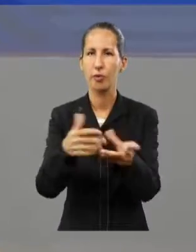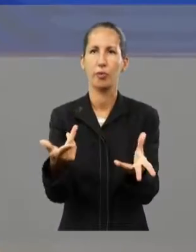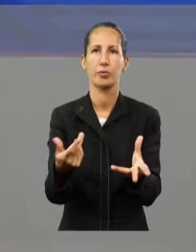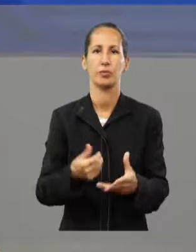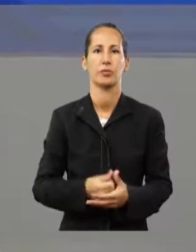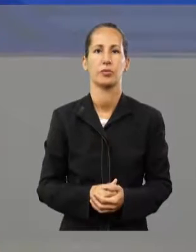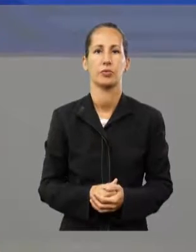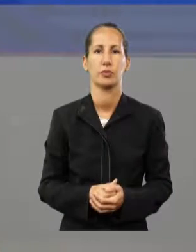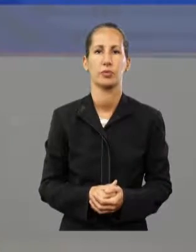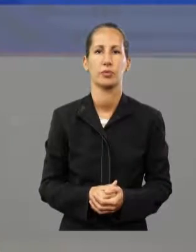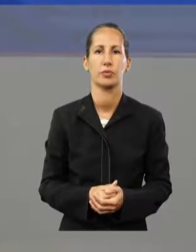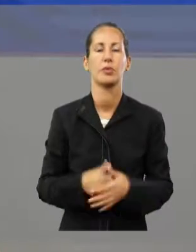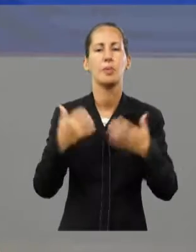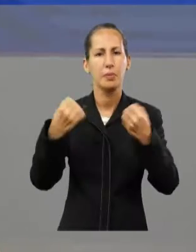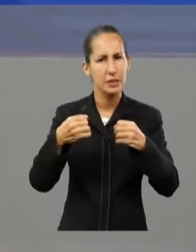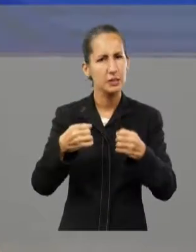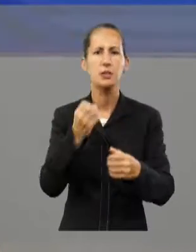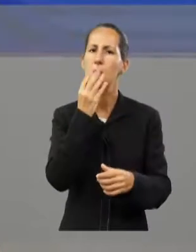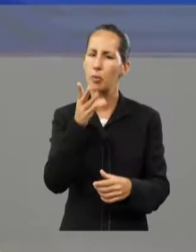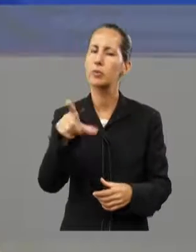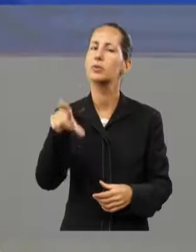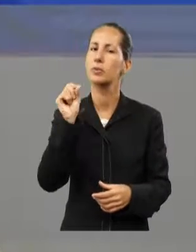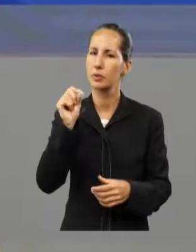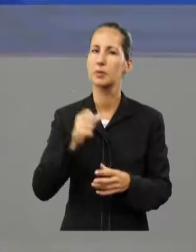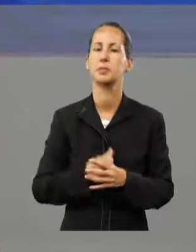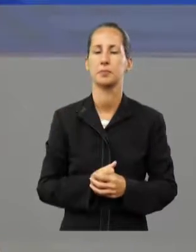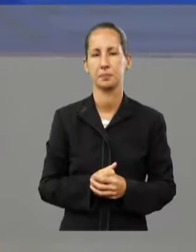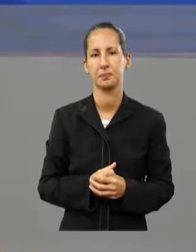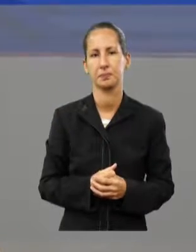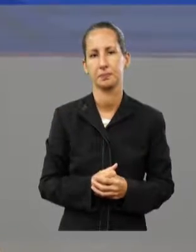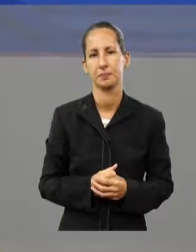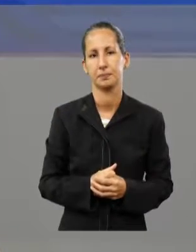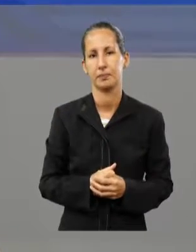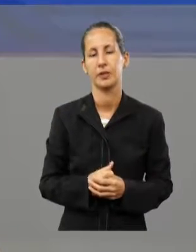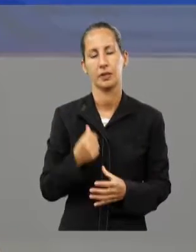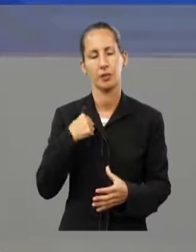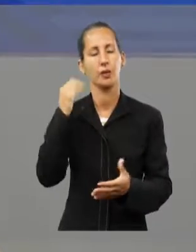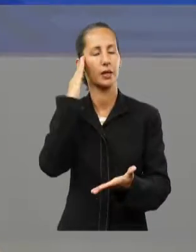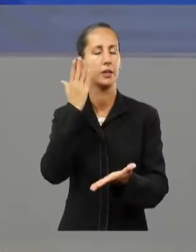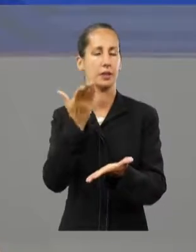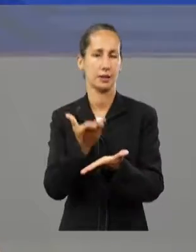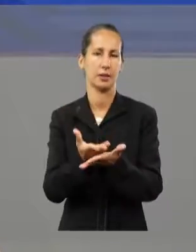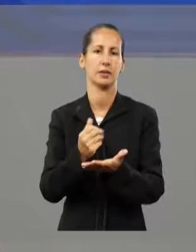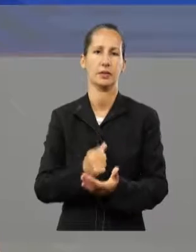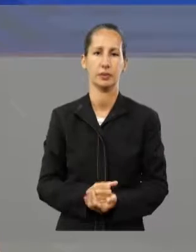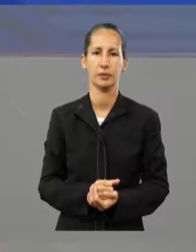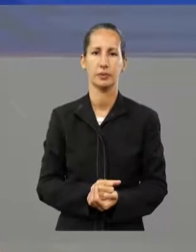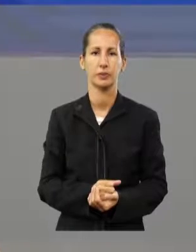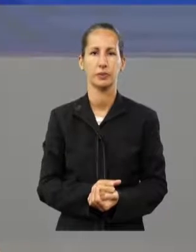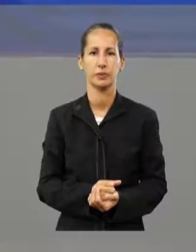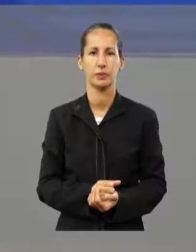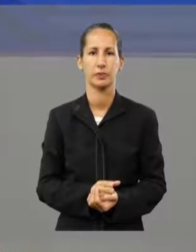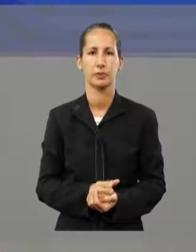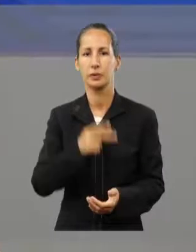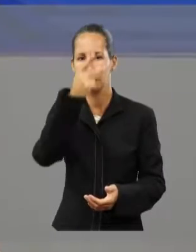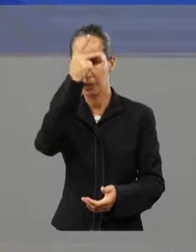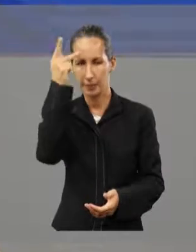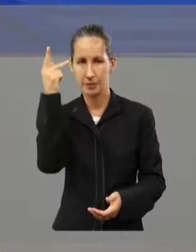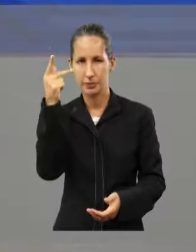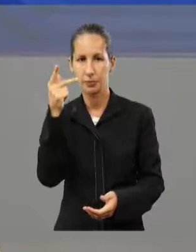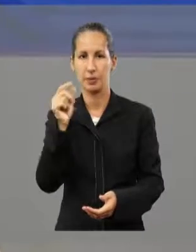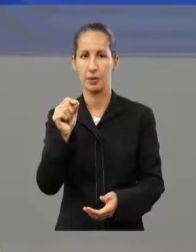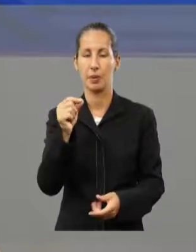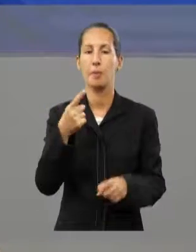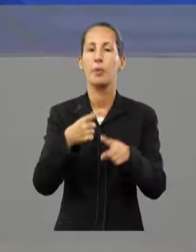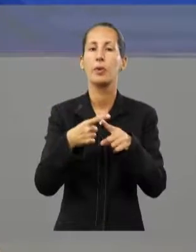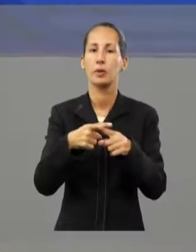de... Tem que realmente ser bem votado. E eu acredito muito no meu povo.